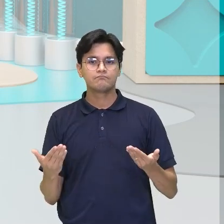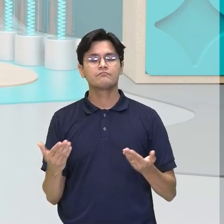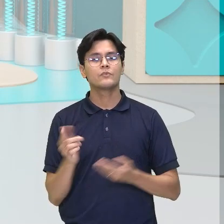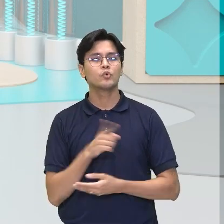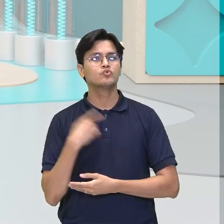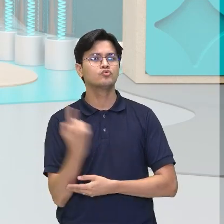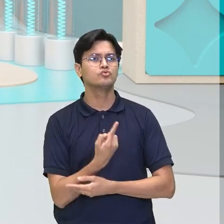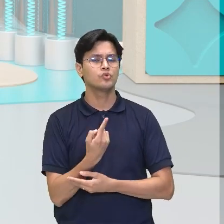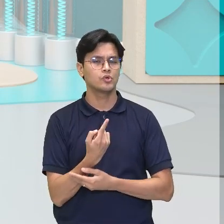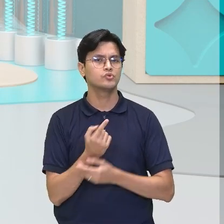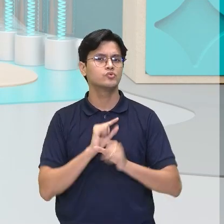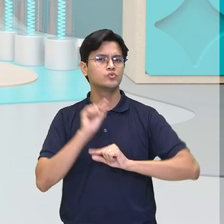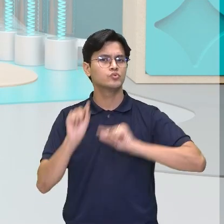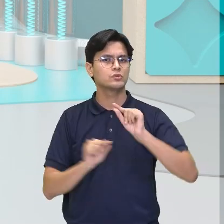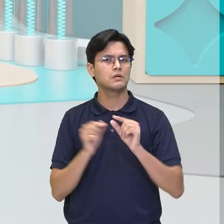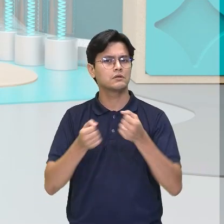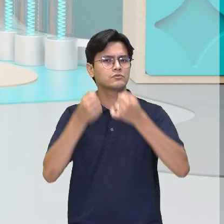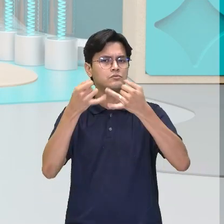falar